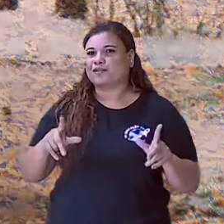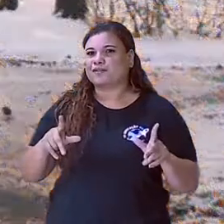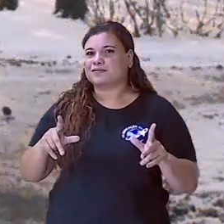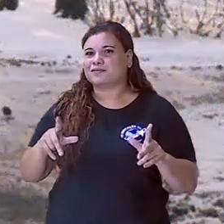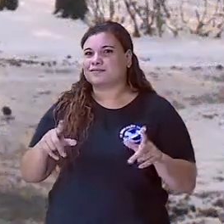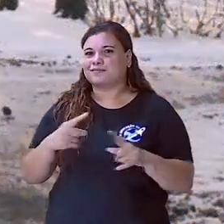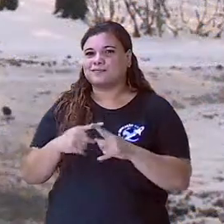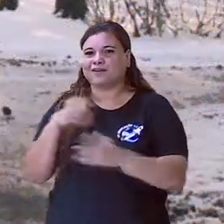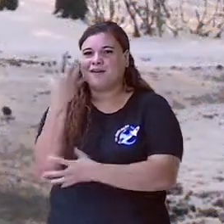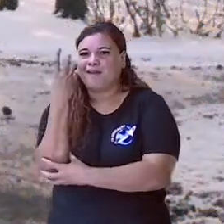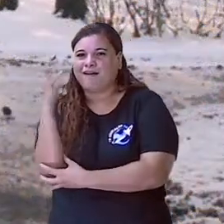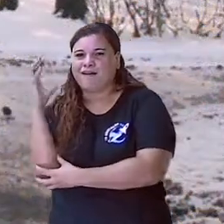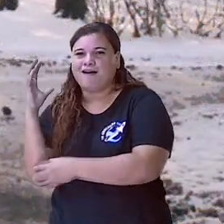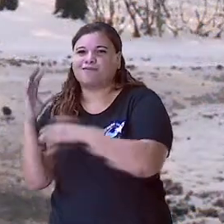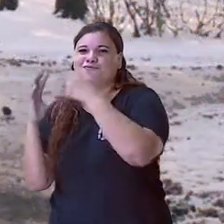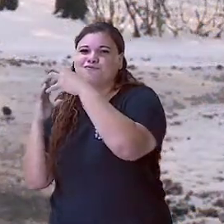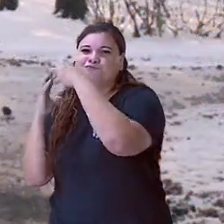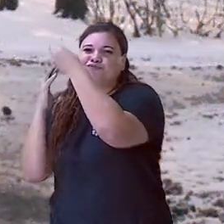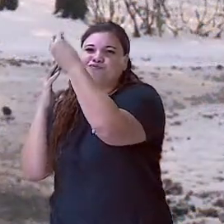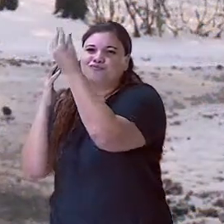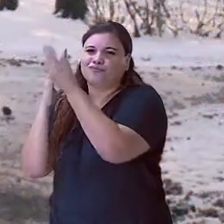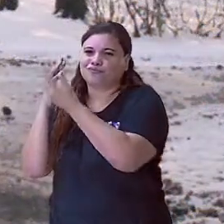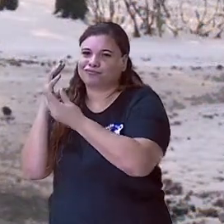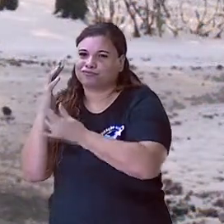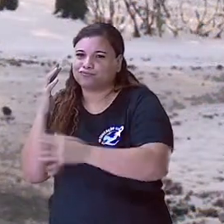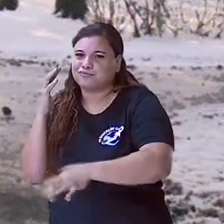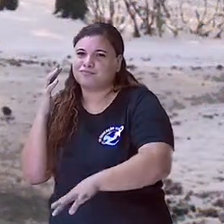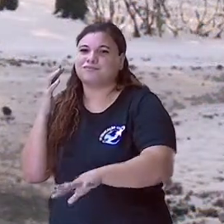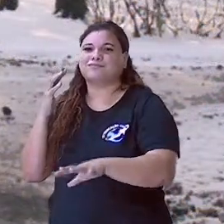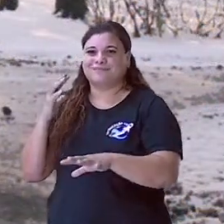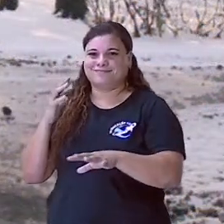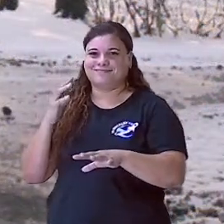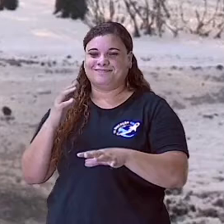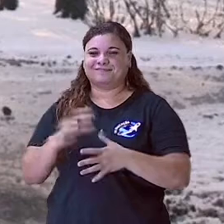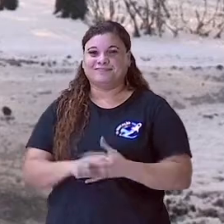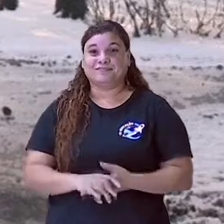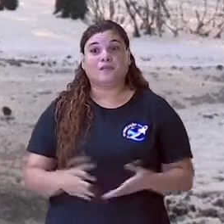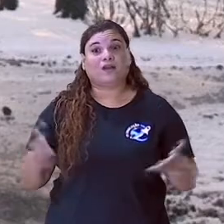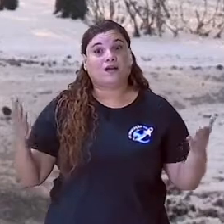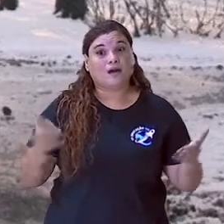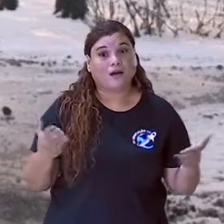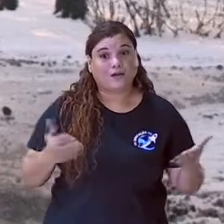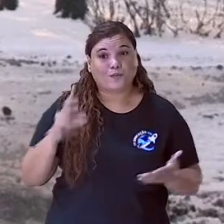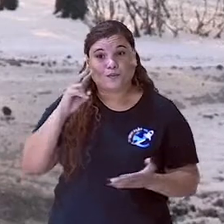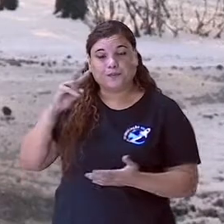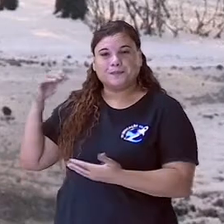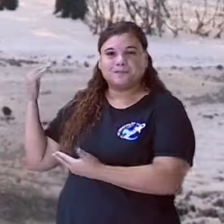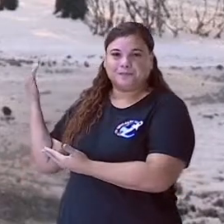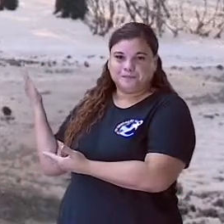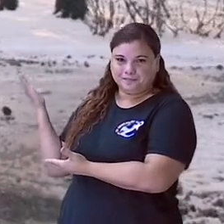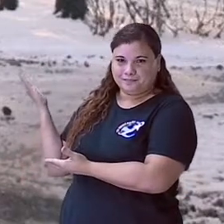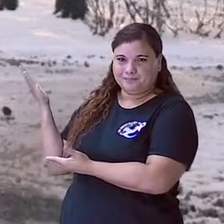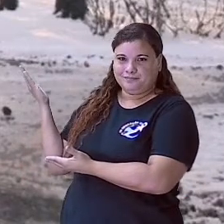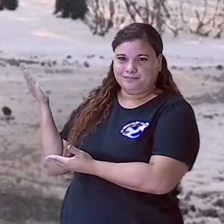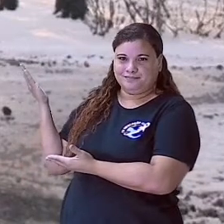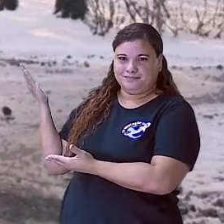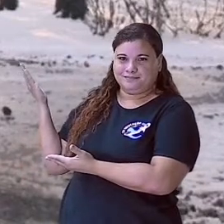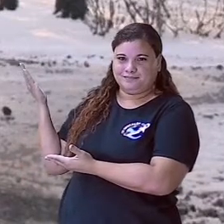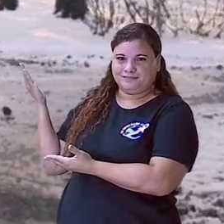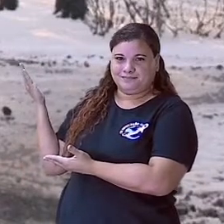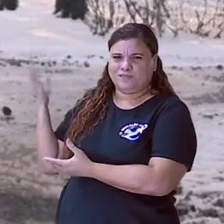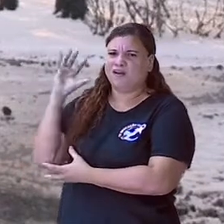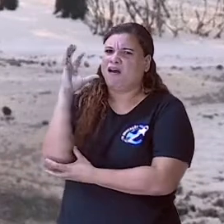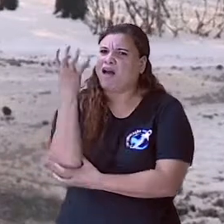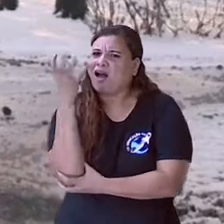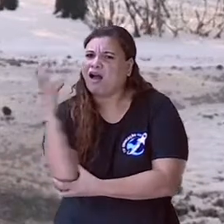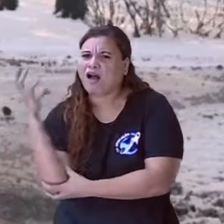para a próxima imagem, mais uma vez mostrando o inverno. E olha atrás, primeiro as folhas,